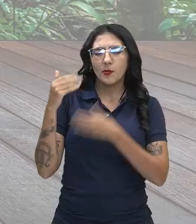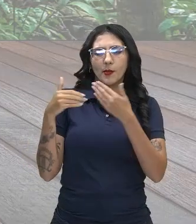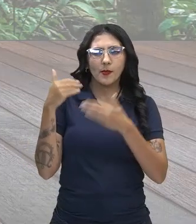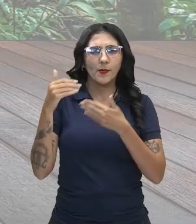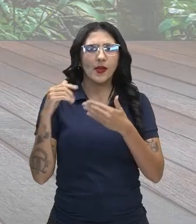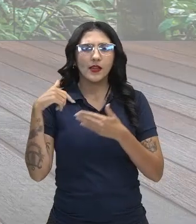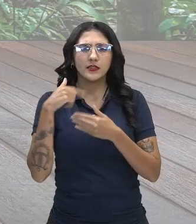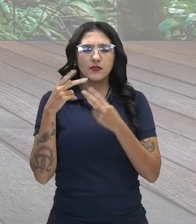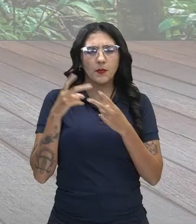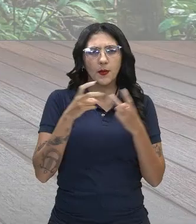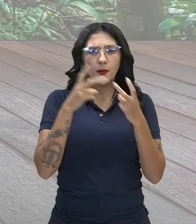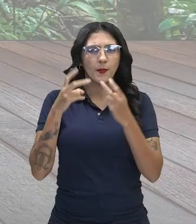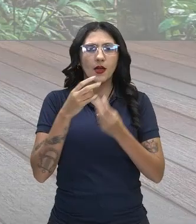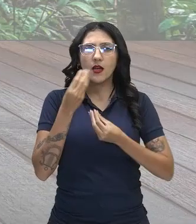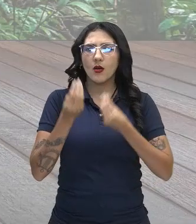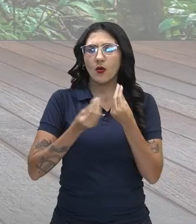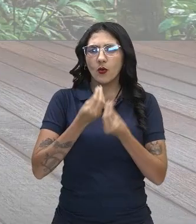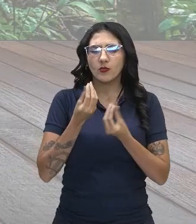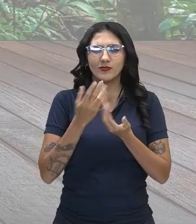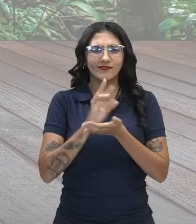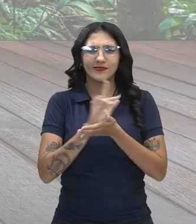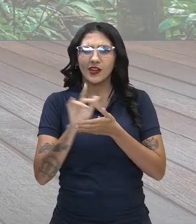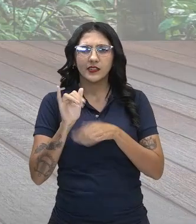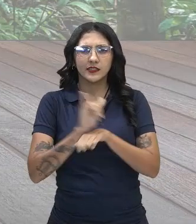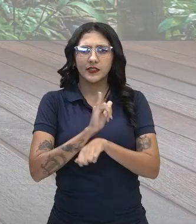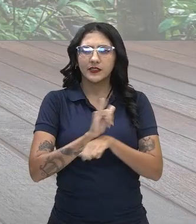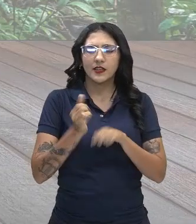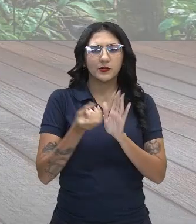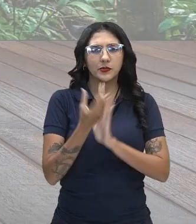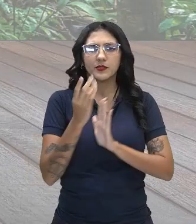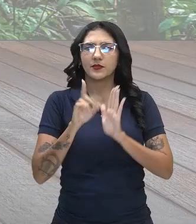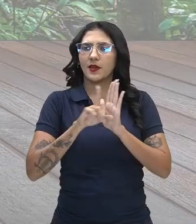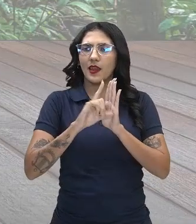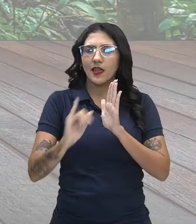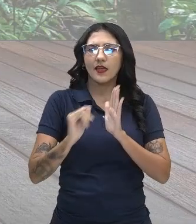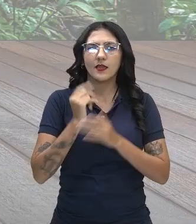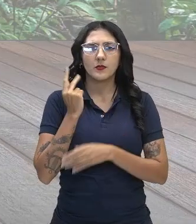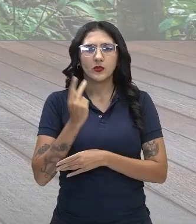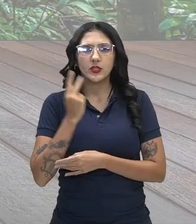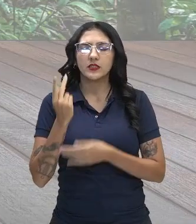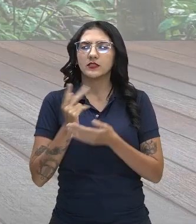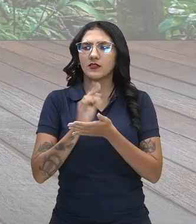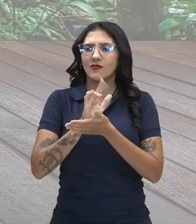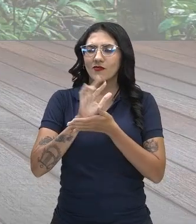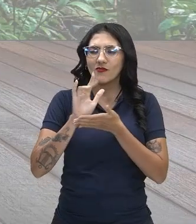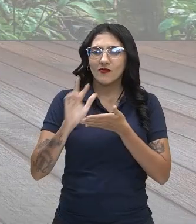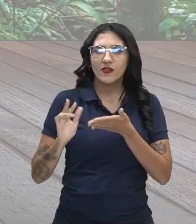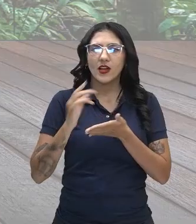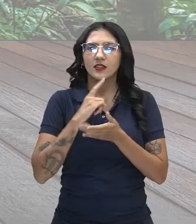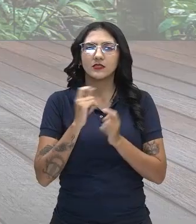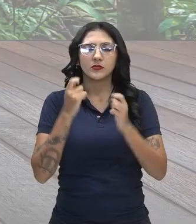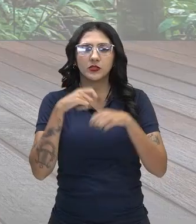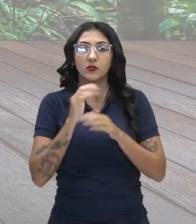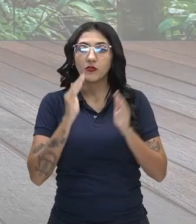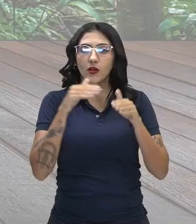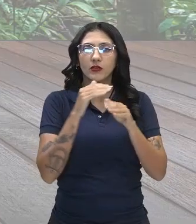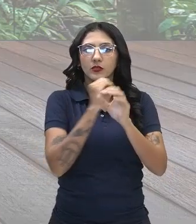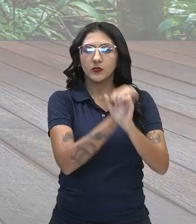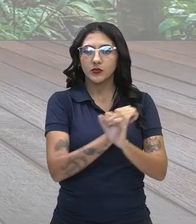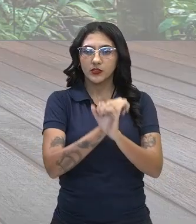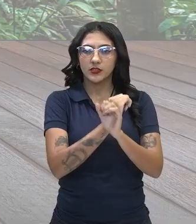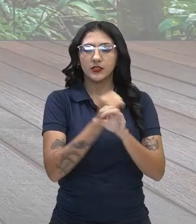ele tentou articular leis, políticas, com o objetivo de não só de proteger, mas também